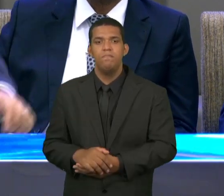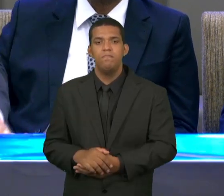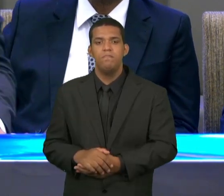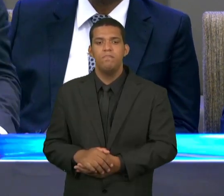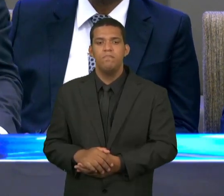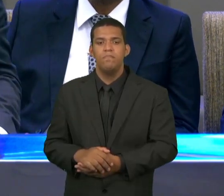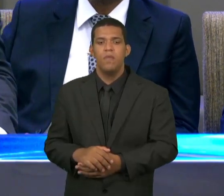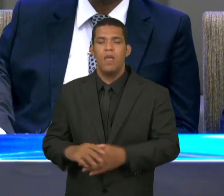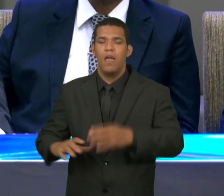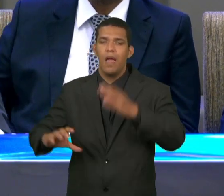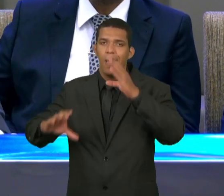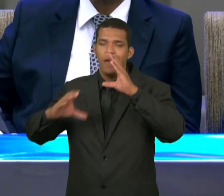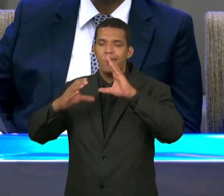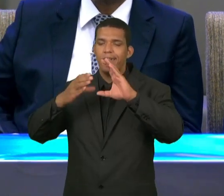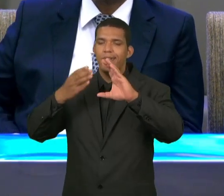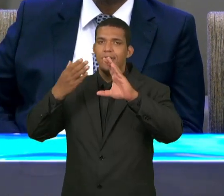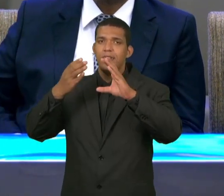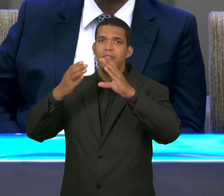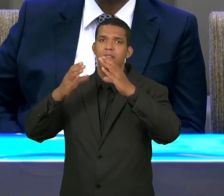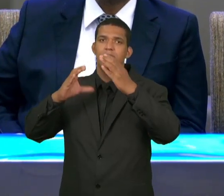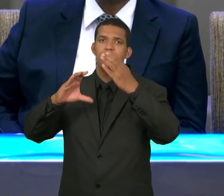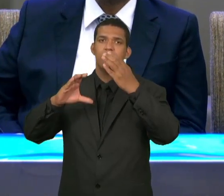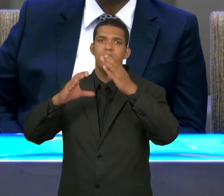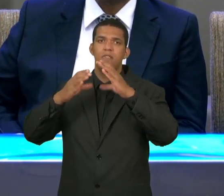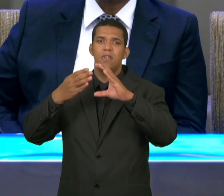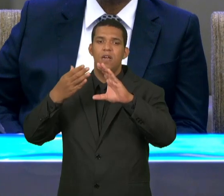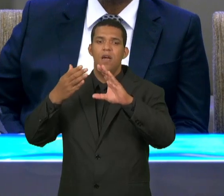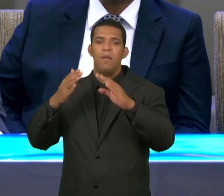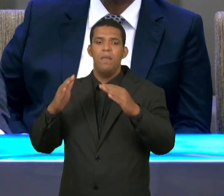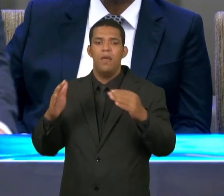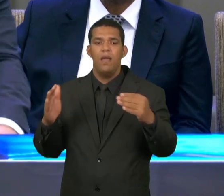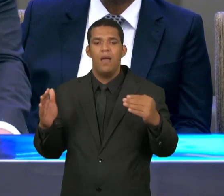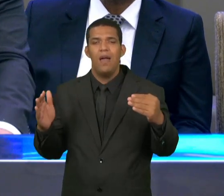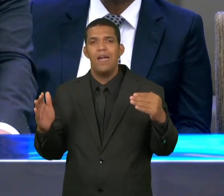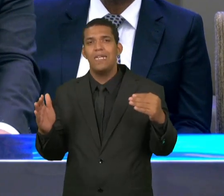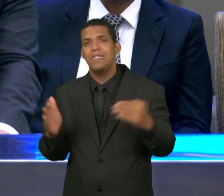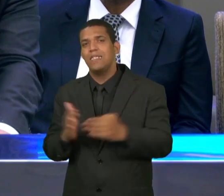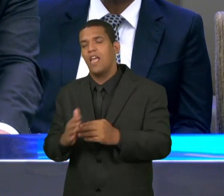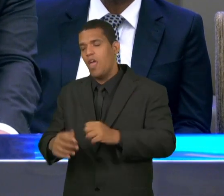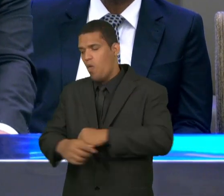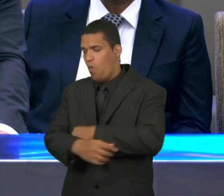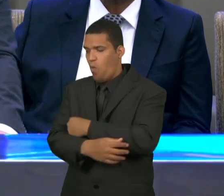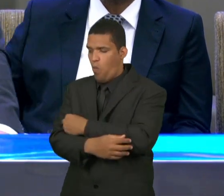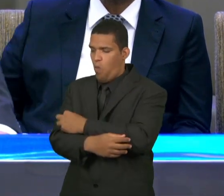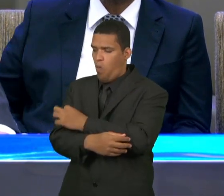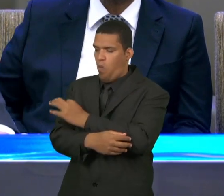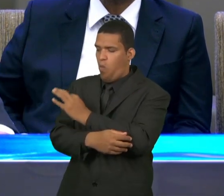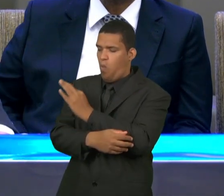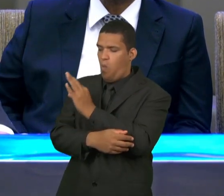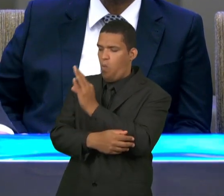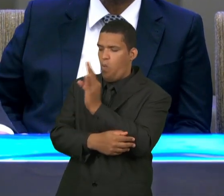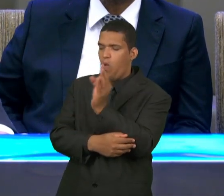e cantamos até ao raiar do dia.